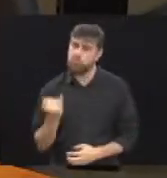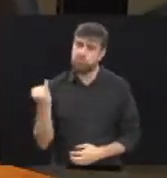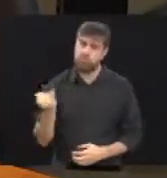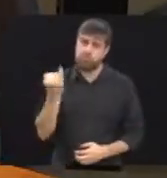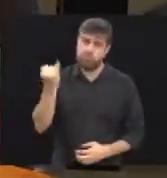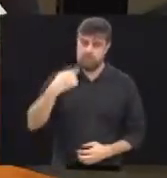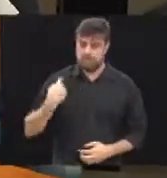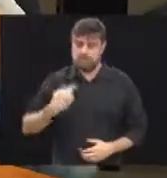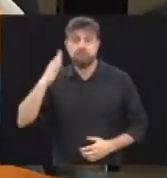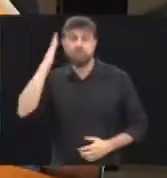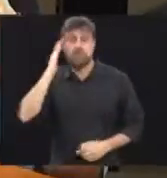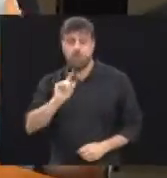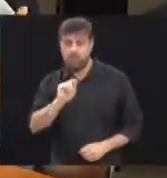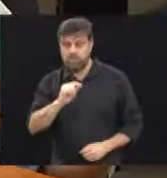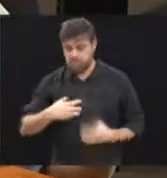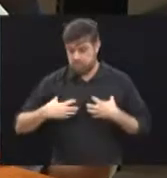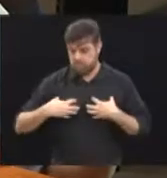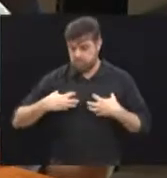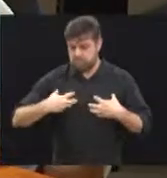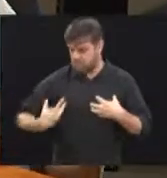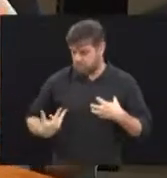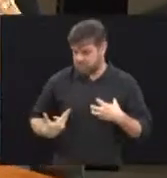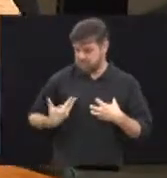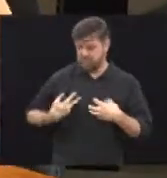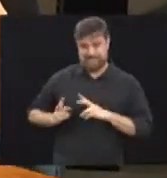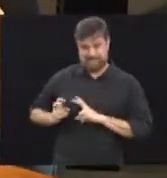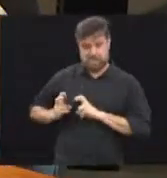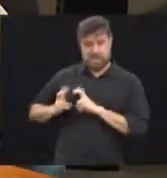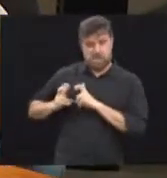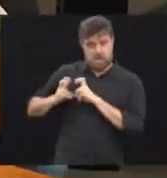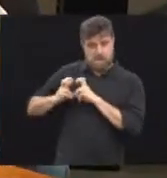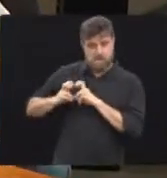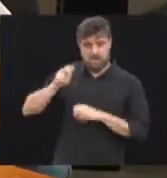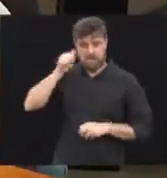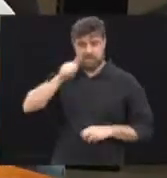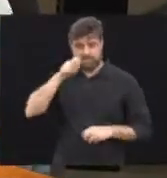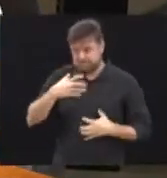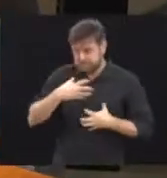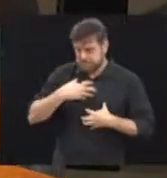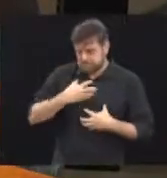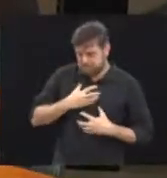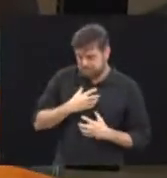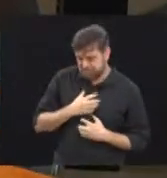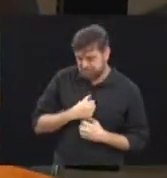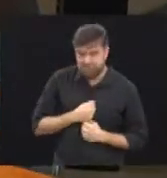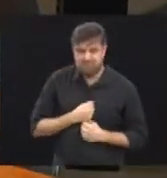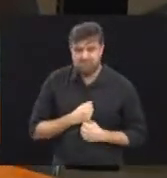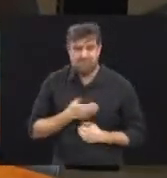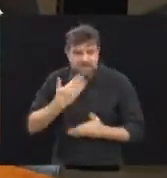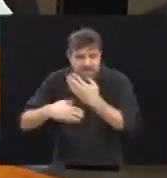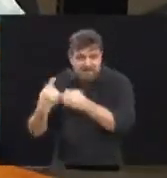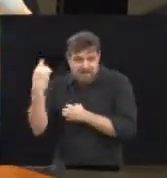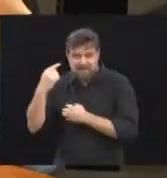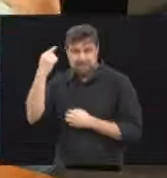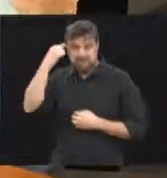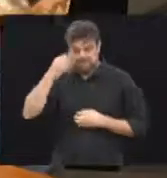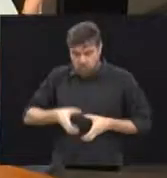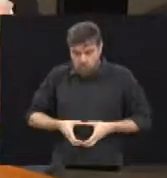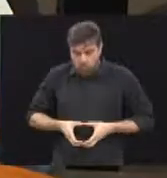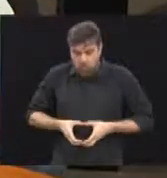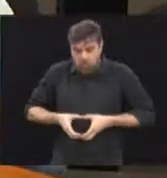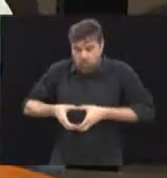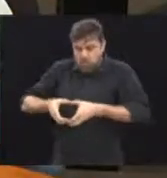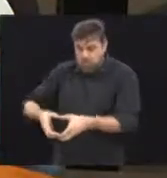gente sabe que retirar uma mama, a mulher acaba se sentindo, é como retirar o útero há um tempo, achava que não